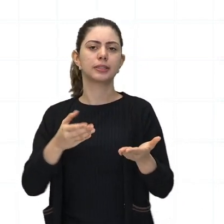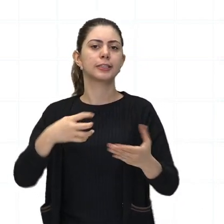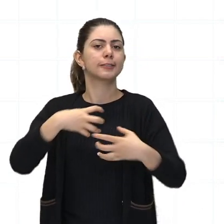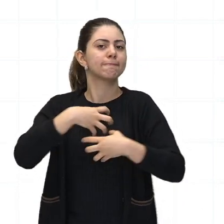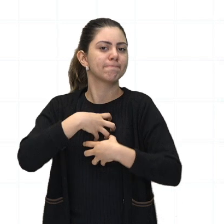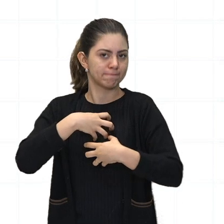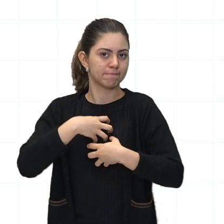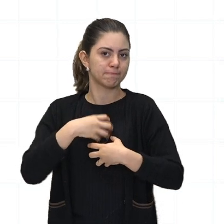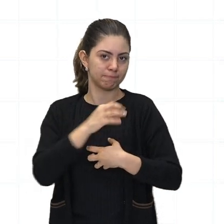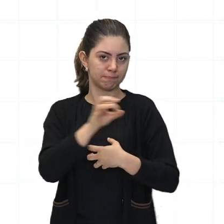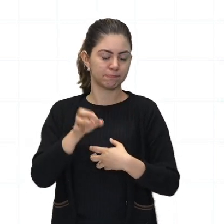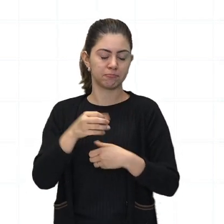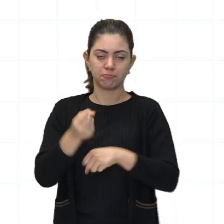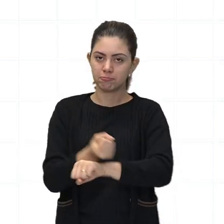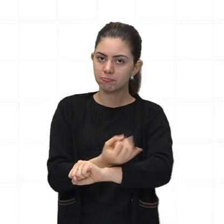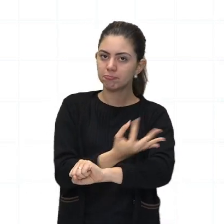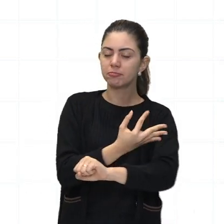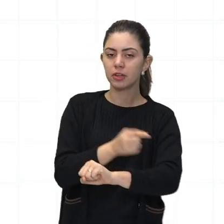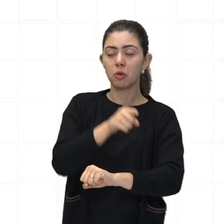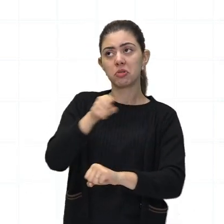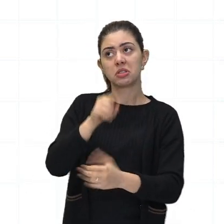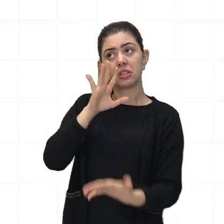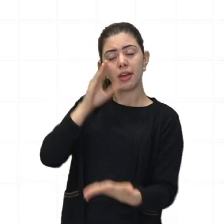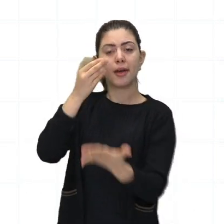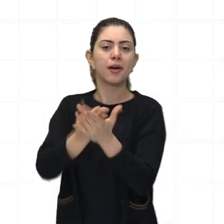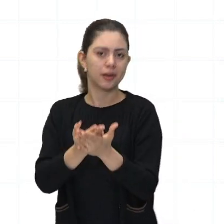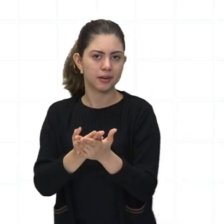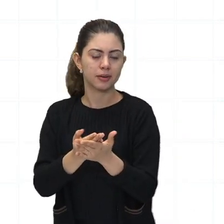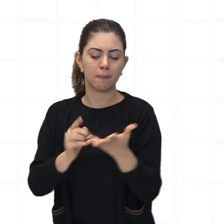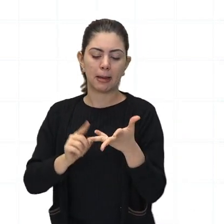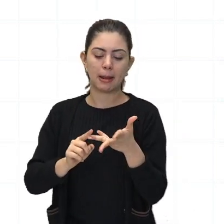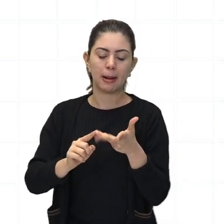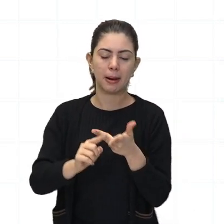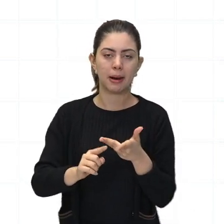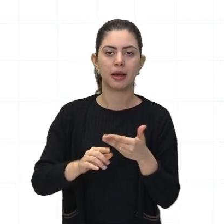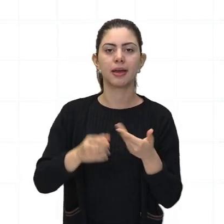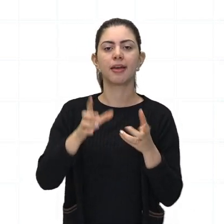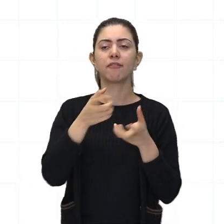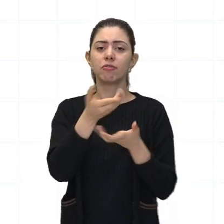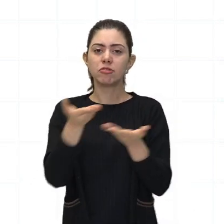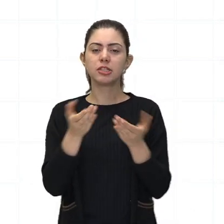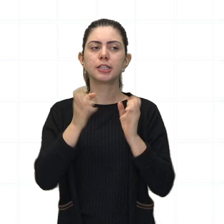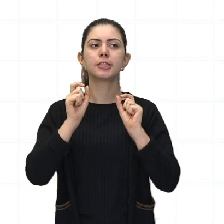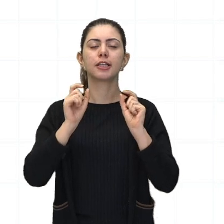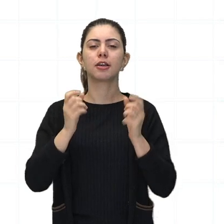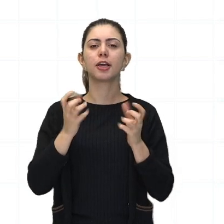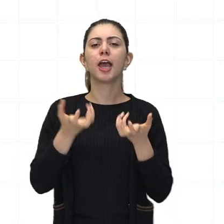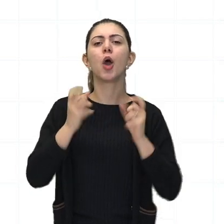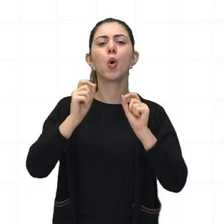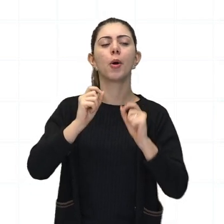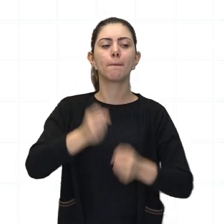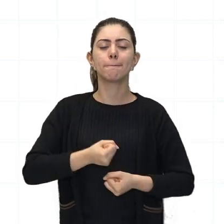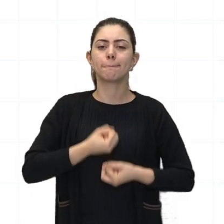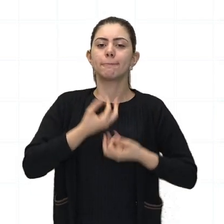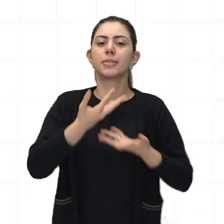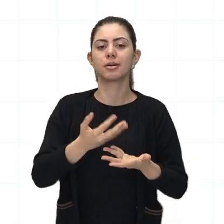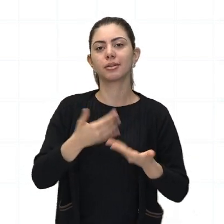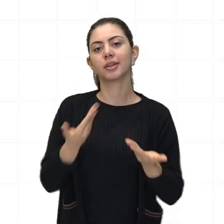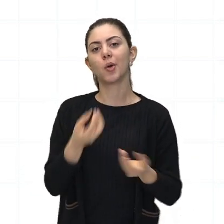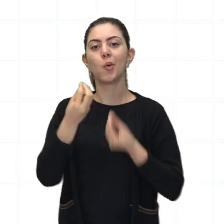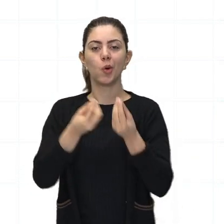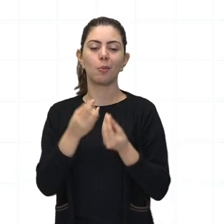sente, aquilo que você acredita, aquilo que você quer transmitir. E isso geralmente vem na forma